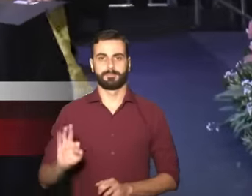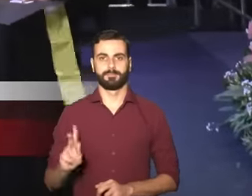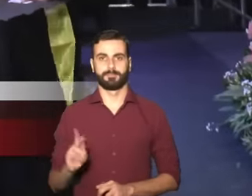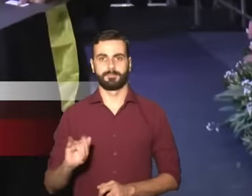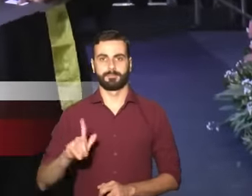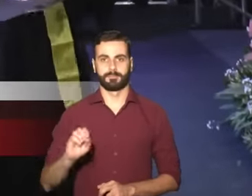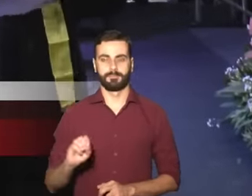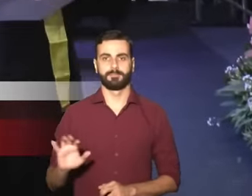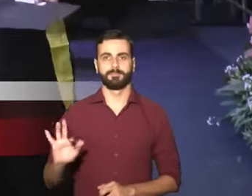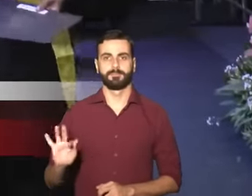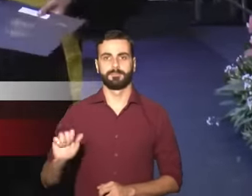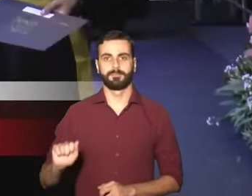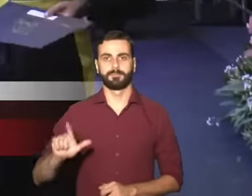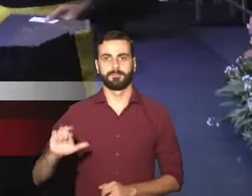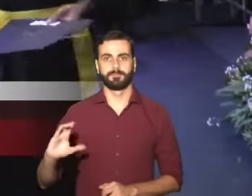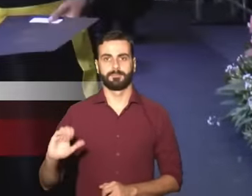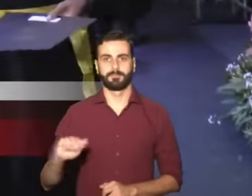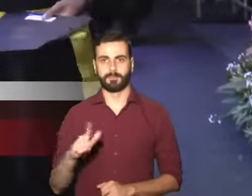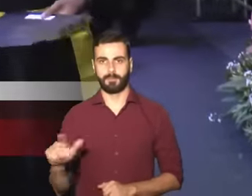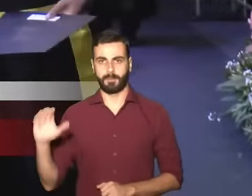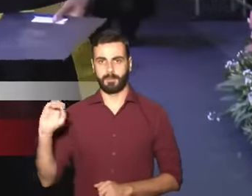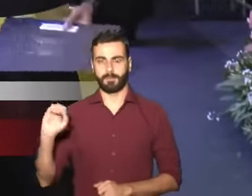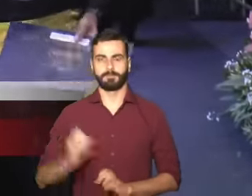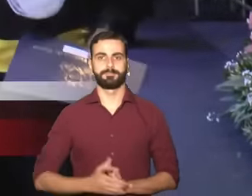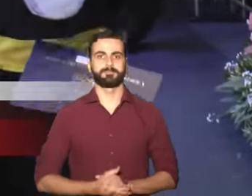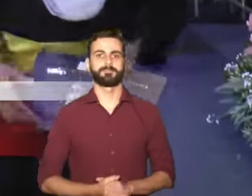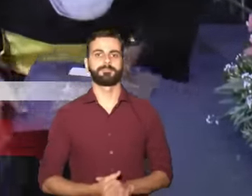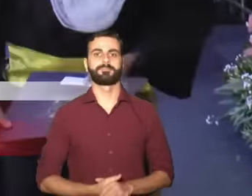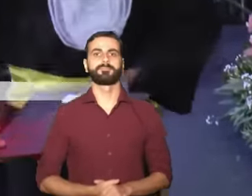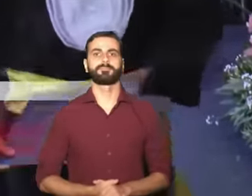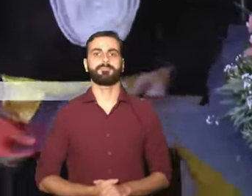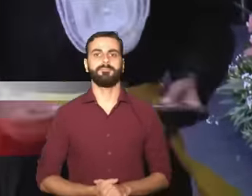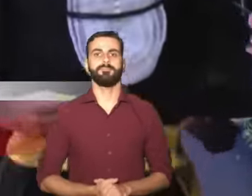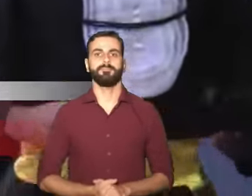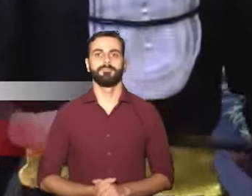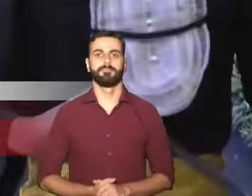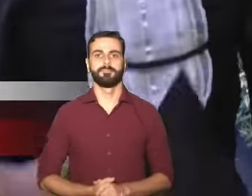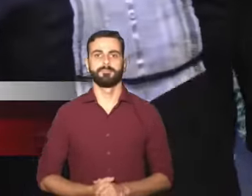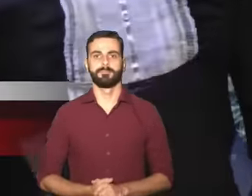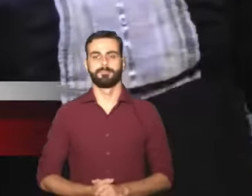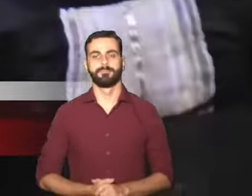Tiago Falcão Sueira Chagas.